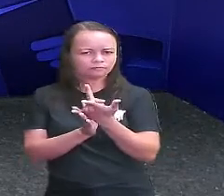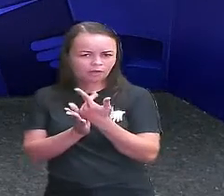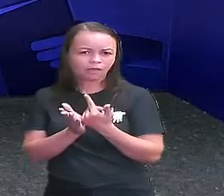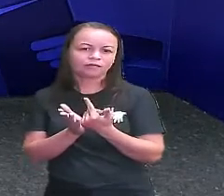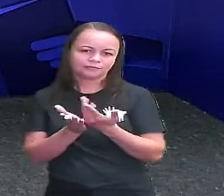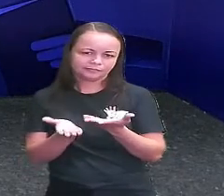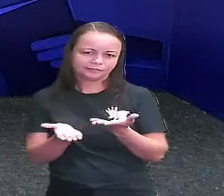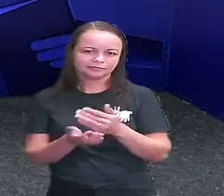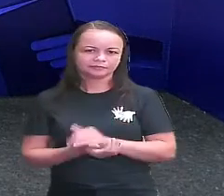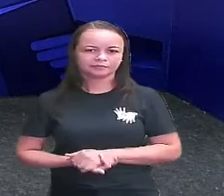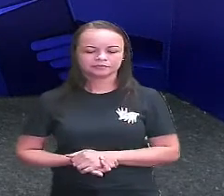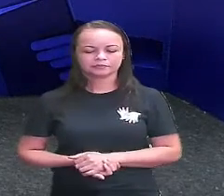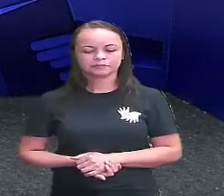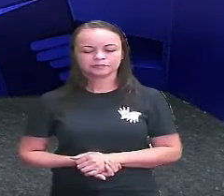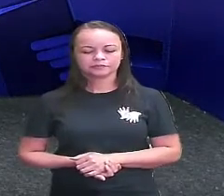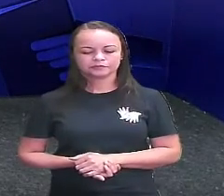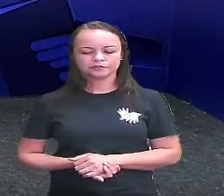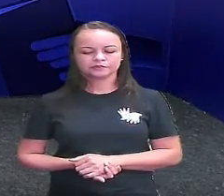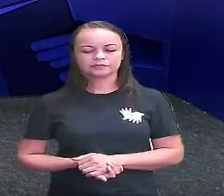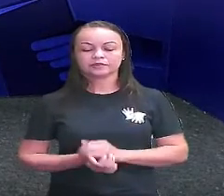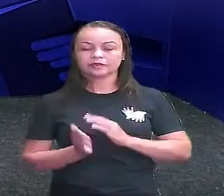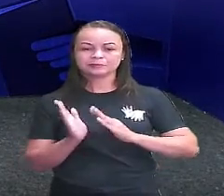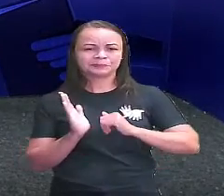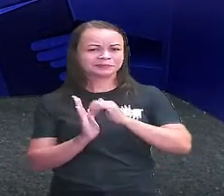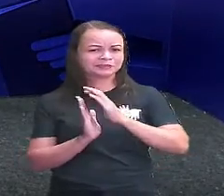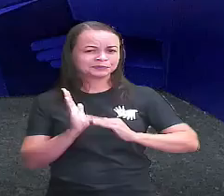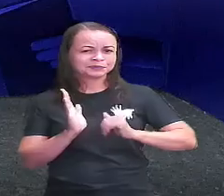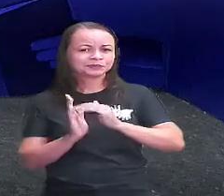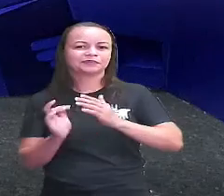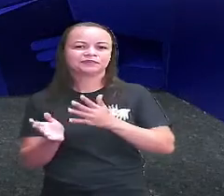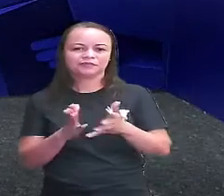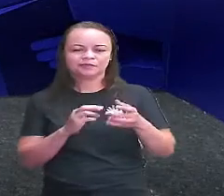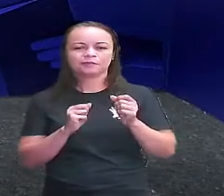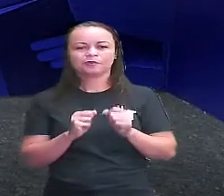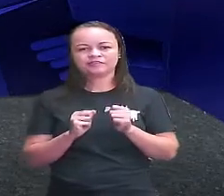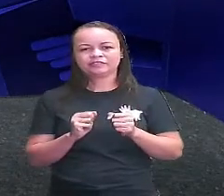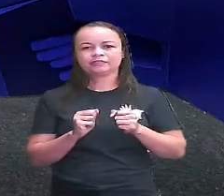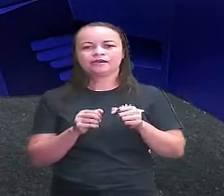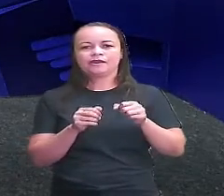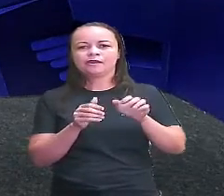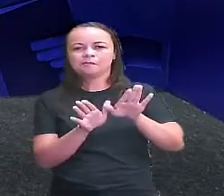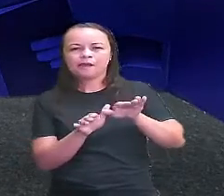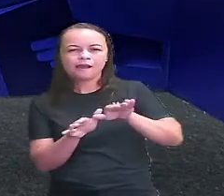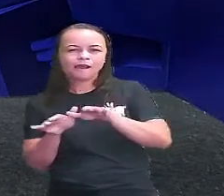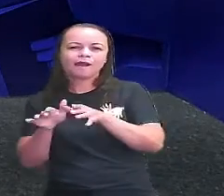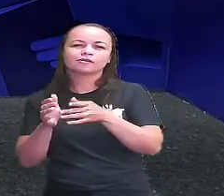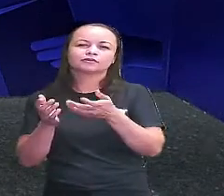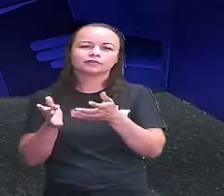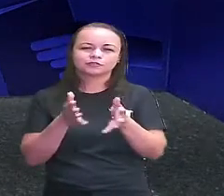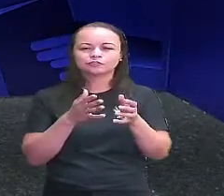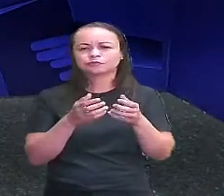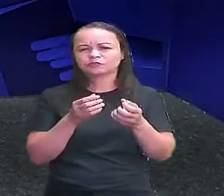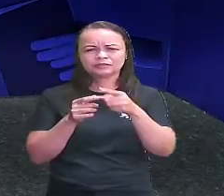desenhos. As pinturas, pode fazer pássaros. Aí você usa a sua criatividade e você faz como